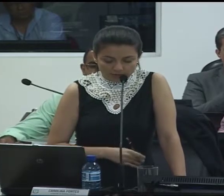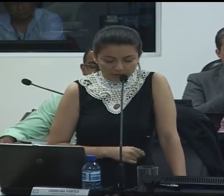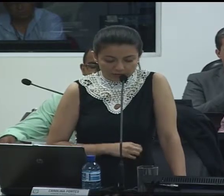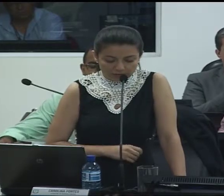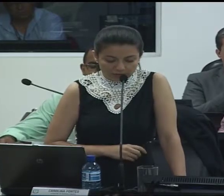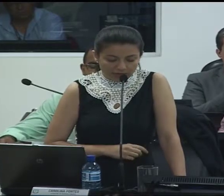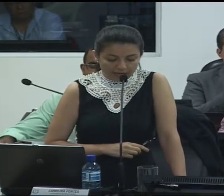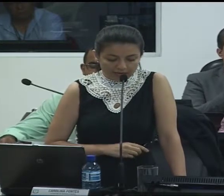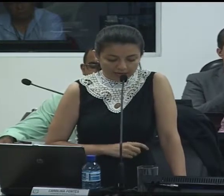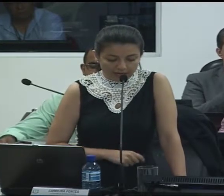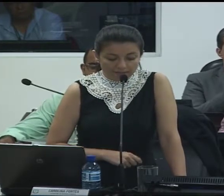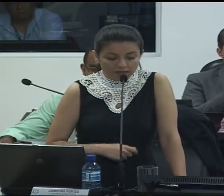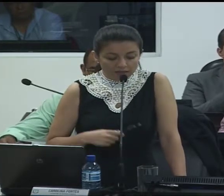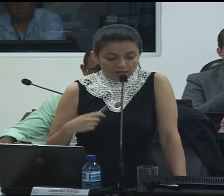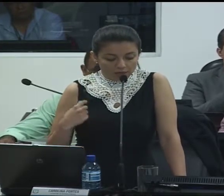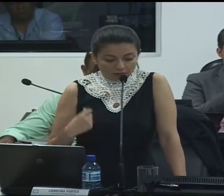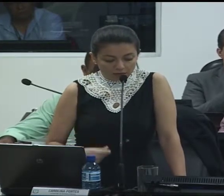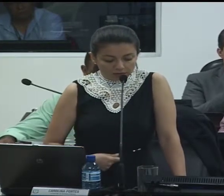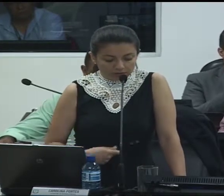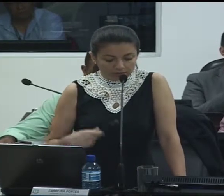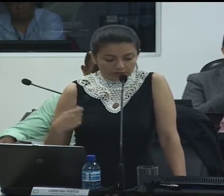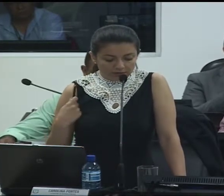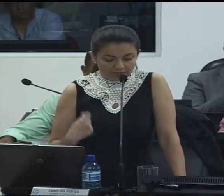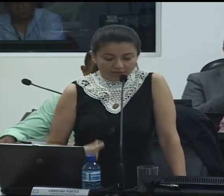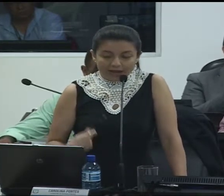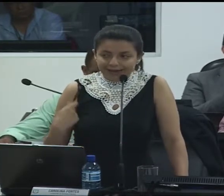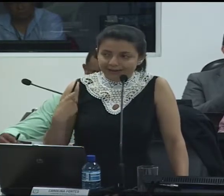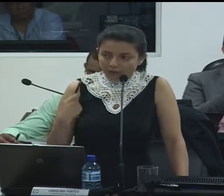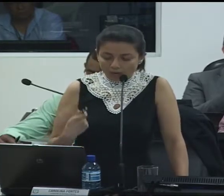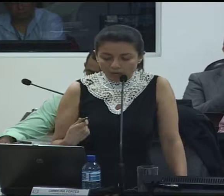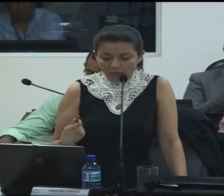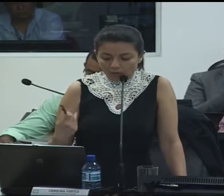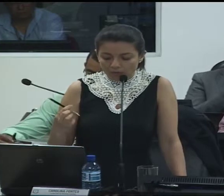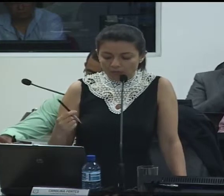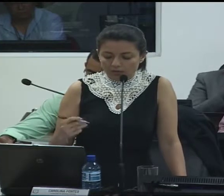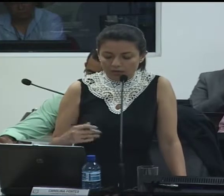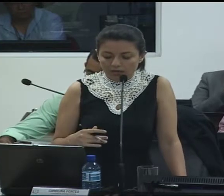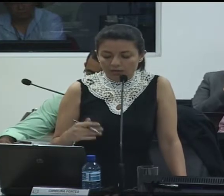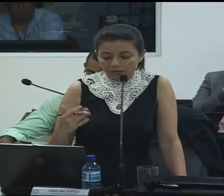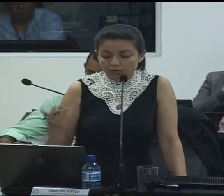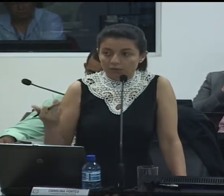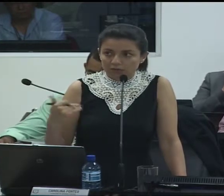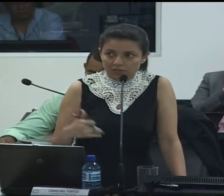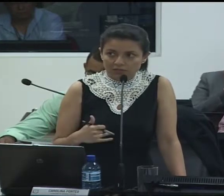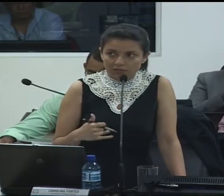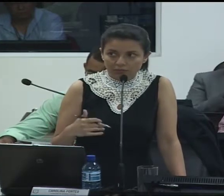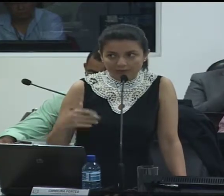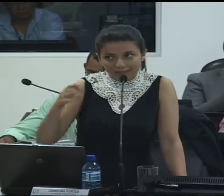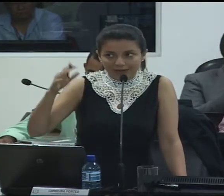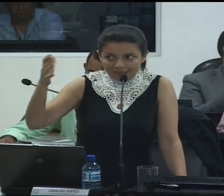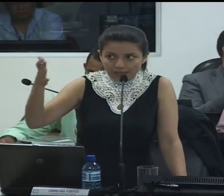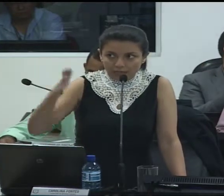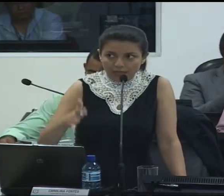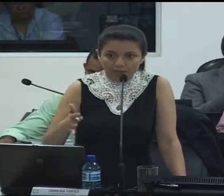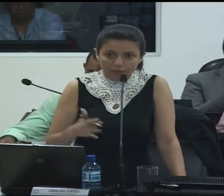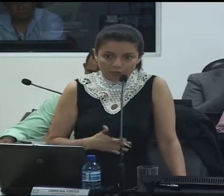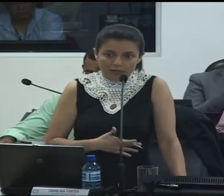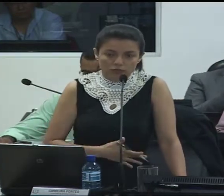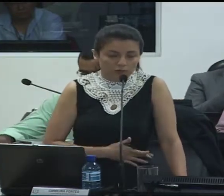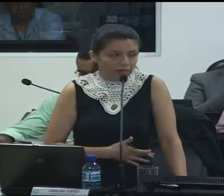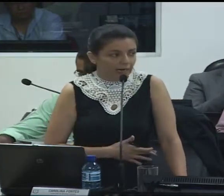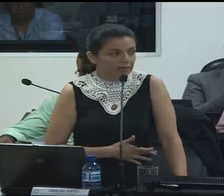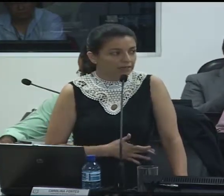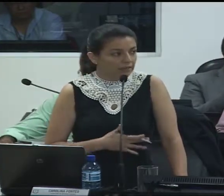todos os vereadores aqui da casa têm. E uma outra questão que a vereadora Érica colocou, e eu tinha me esquecido, até pela questão do tempo,